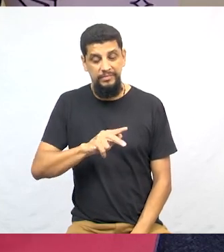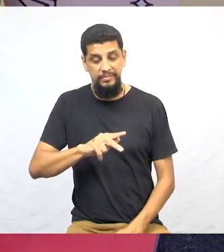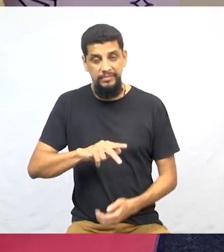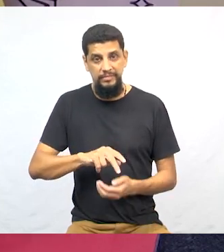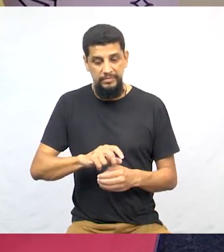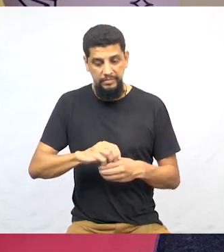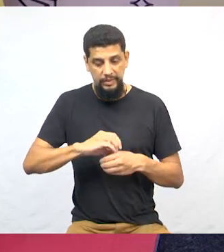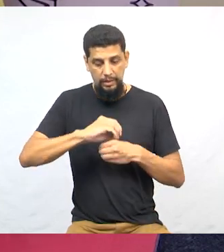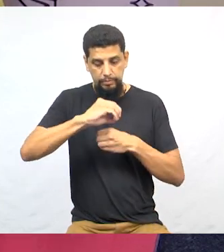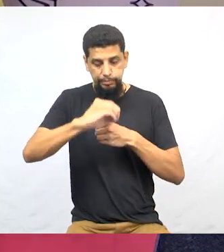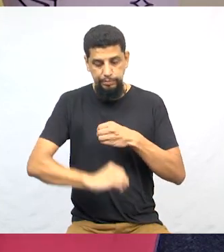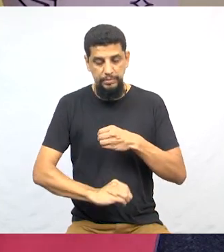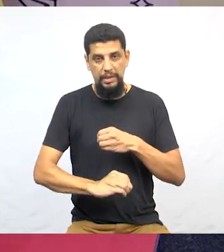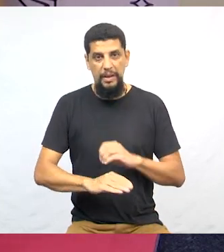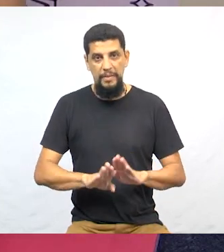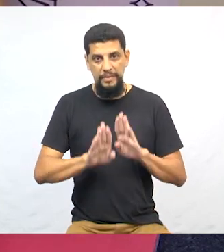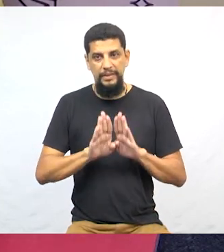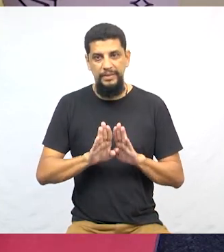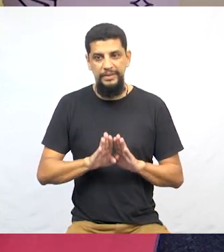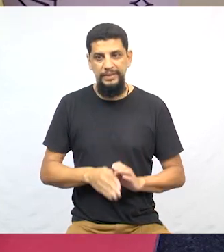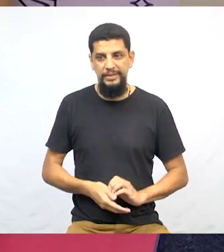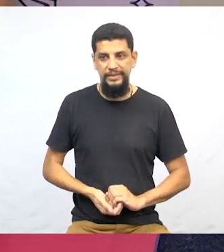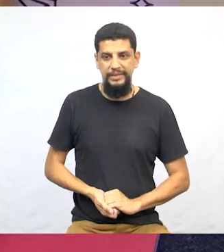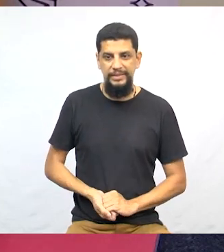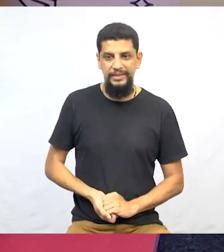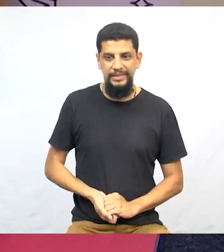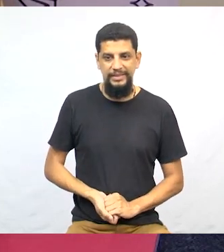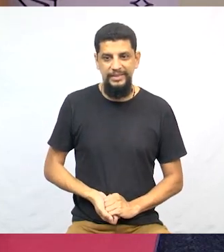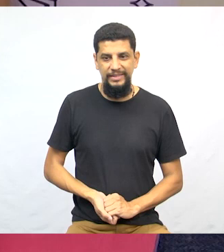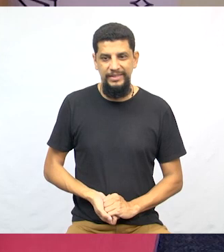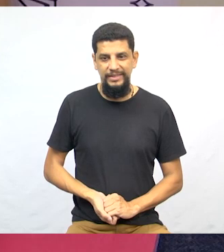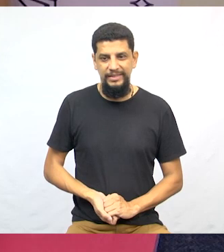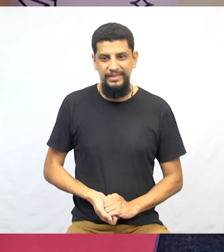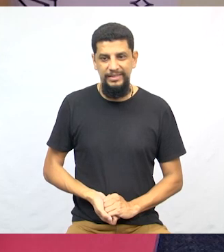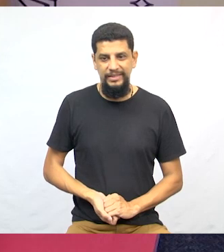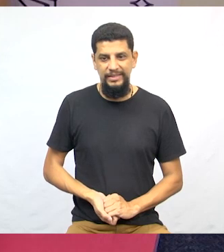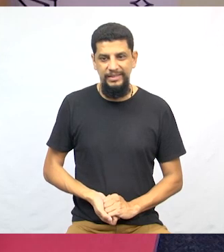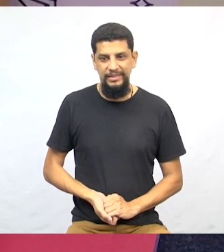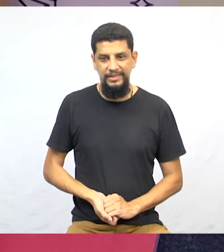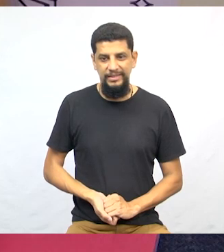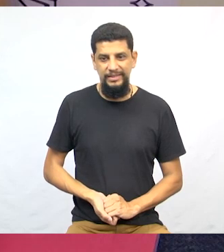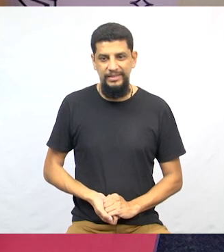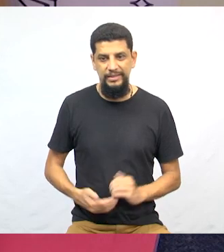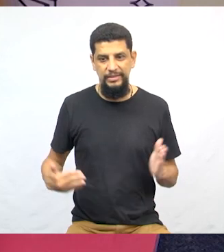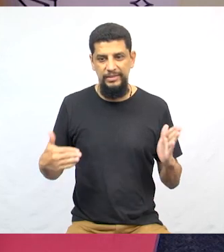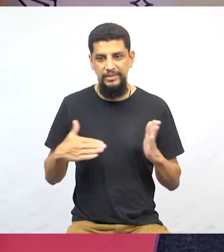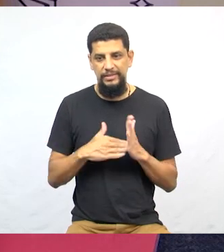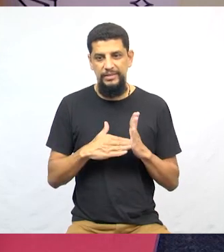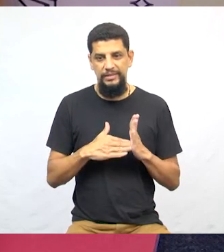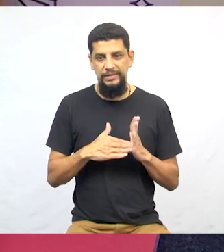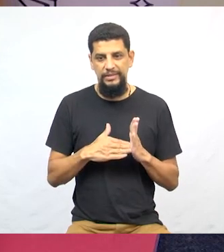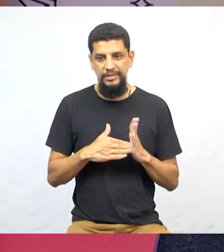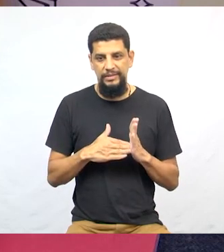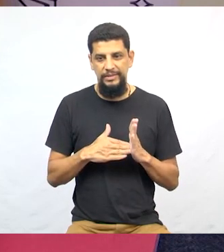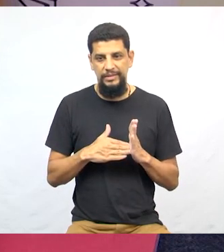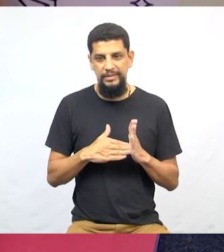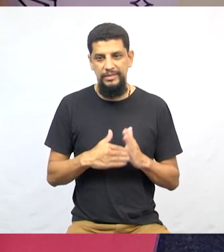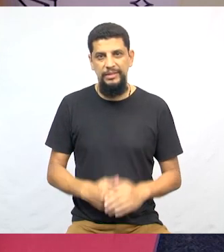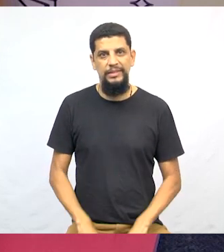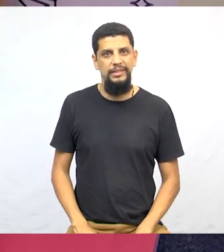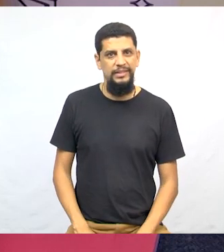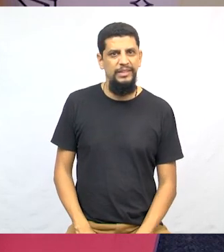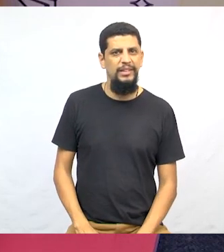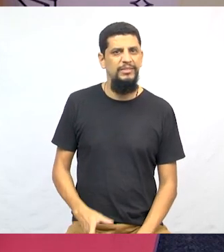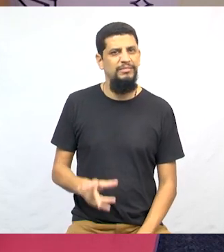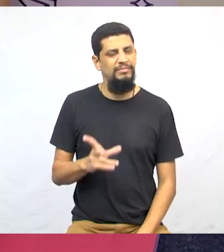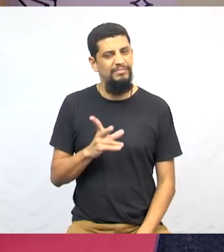Quase caiu, mas eu consegui. Ai, não vale. Me ajudem na minha hora. Ai, ai, ai. Agora é a última. Olha, já